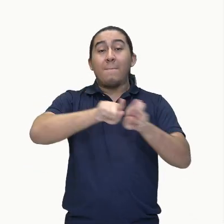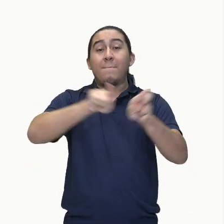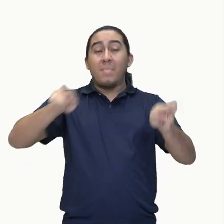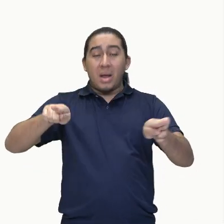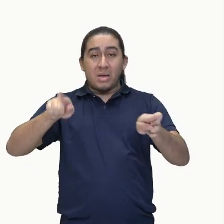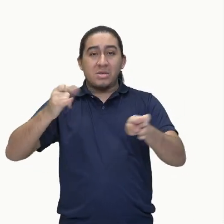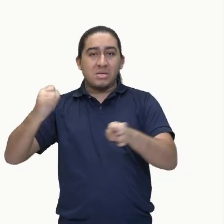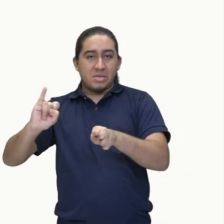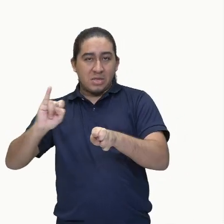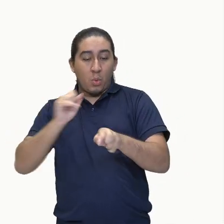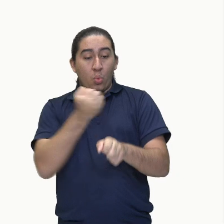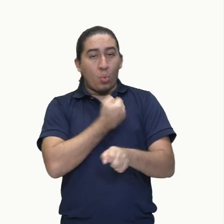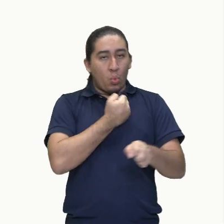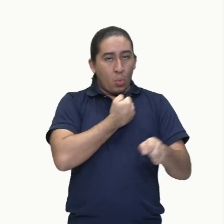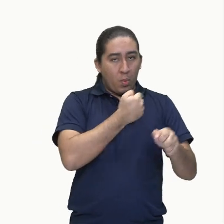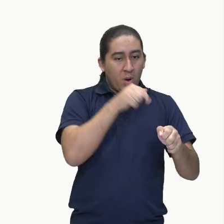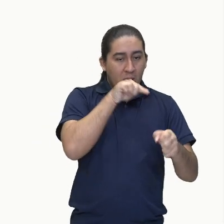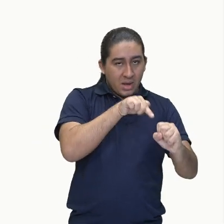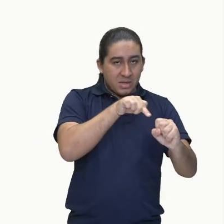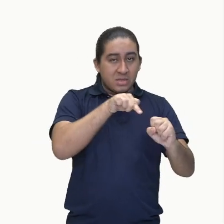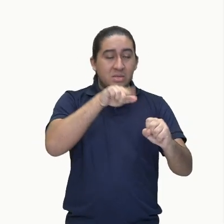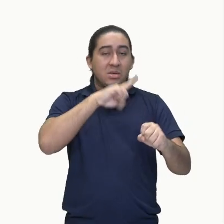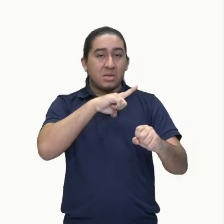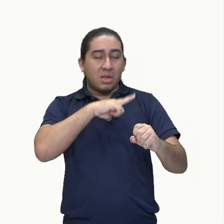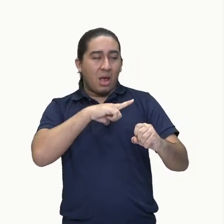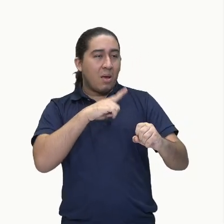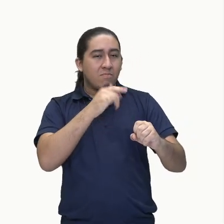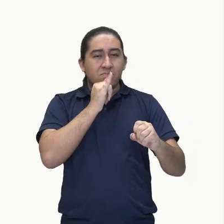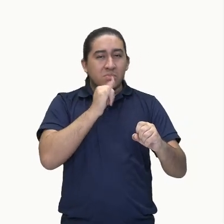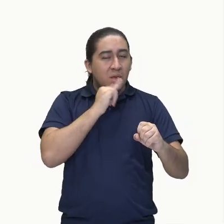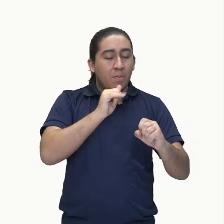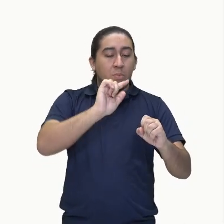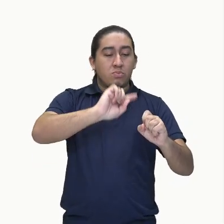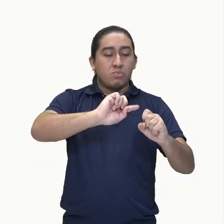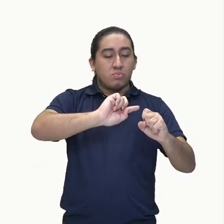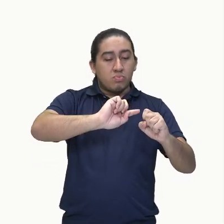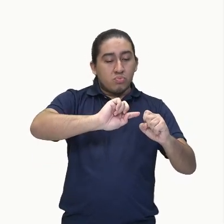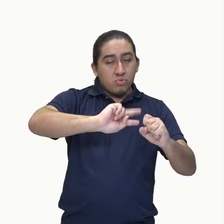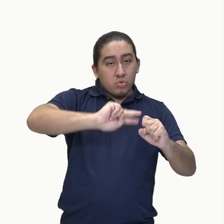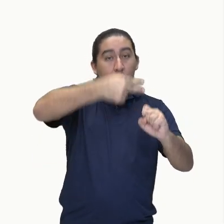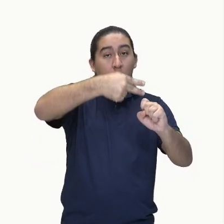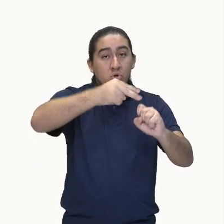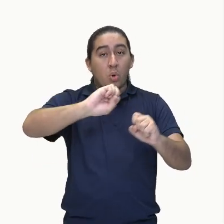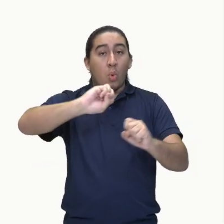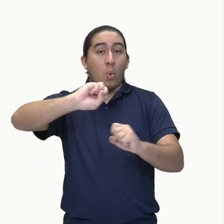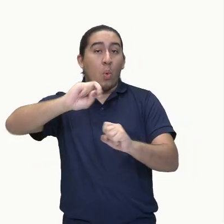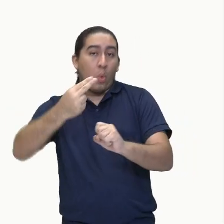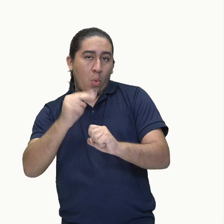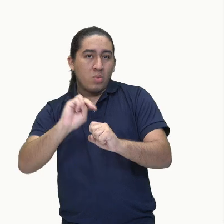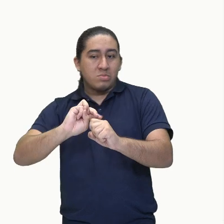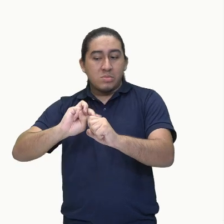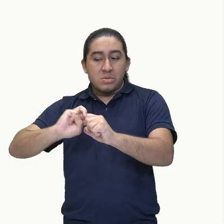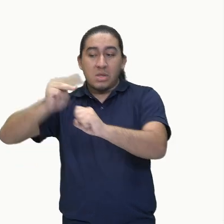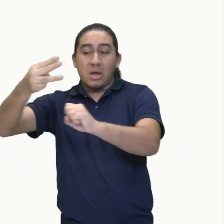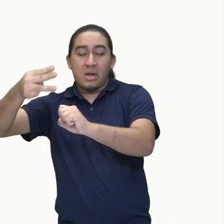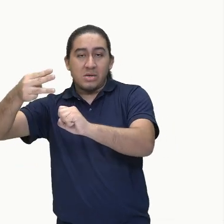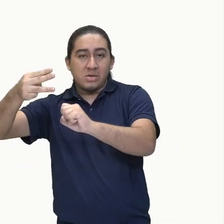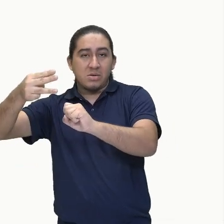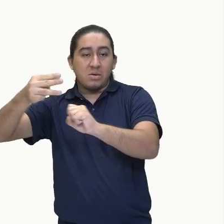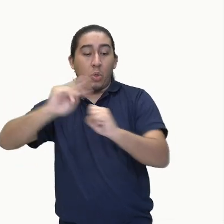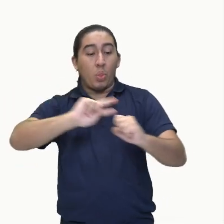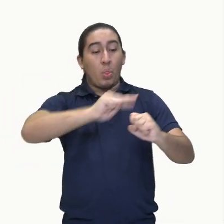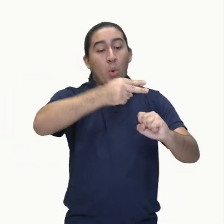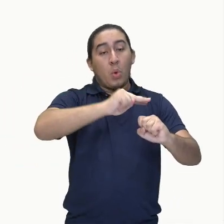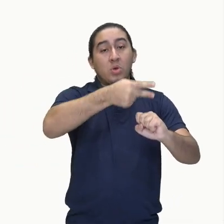2, em particular, eles recebem um nomezinho importante, que é o quê? É esse